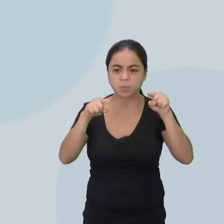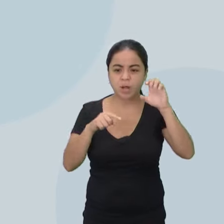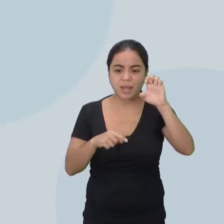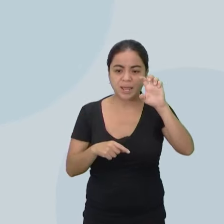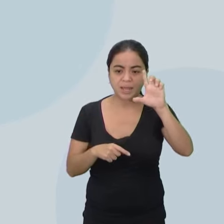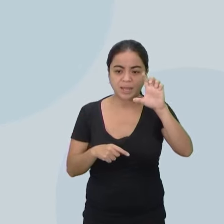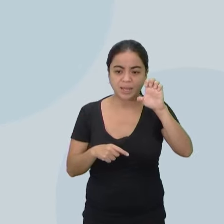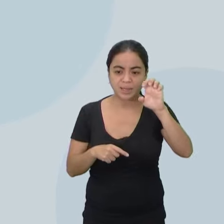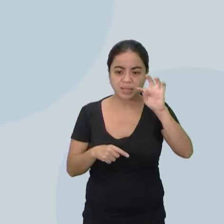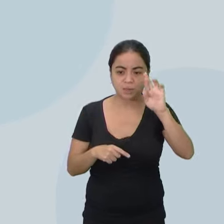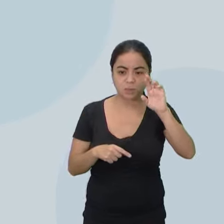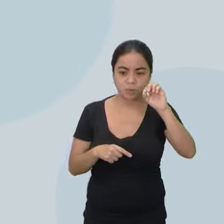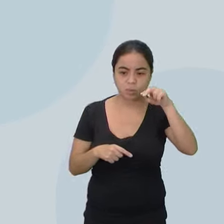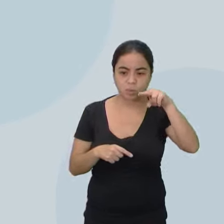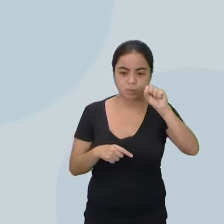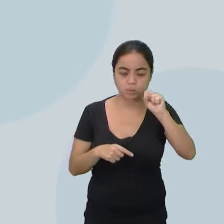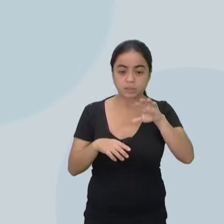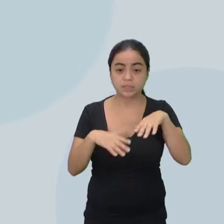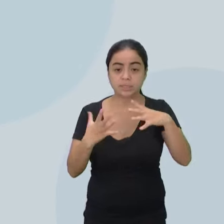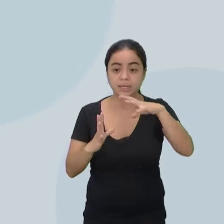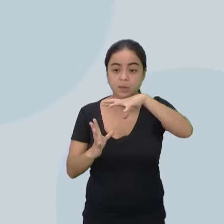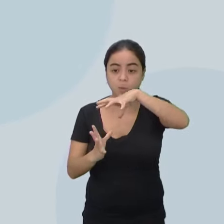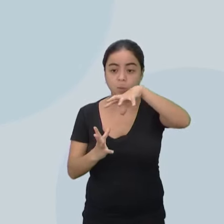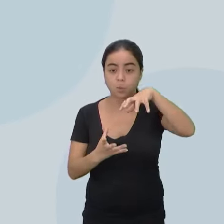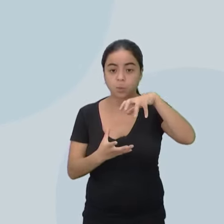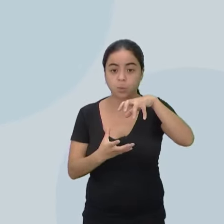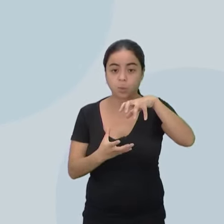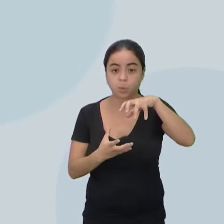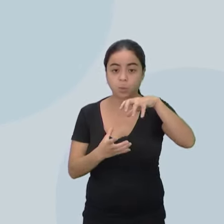mais, tá? Aí quando o campo magnético